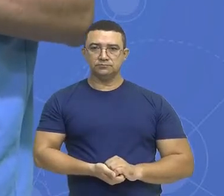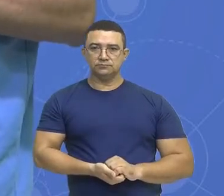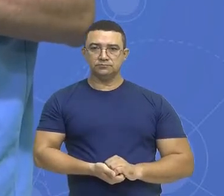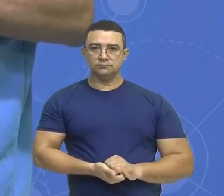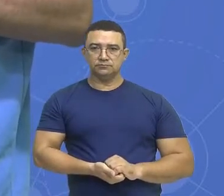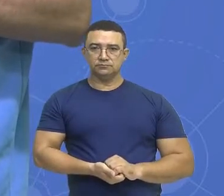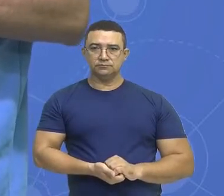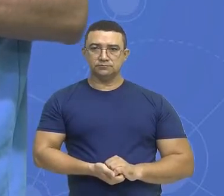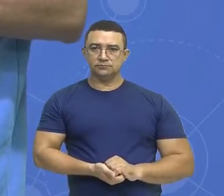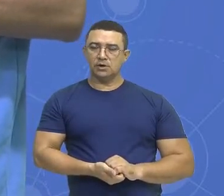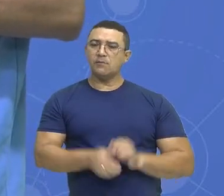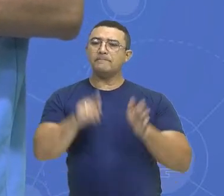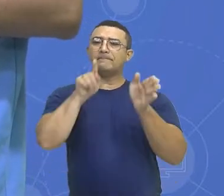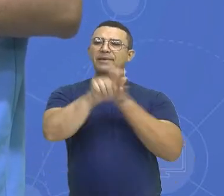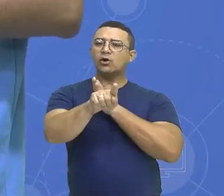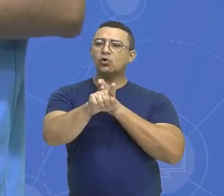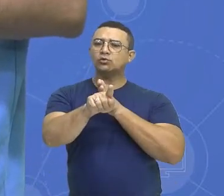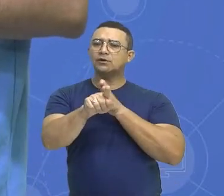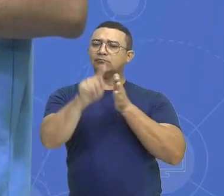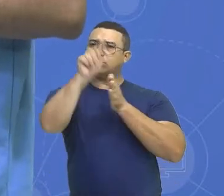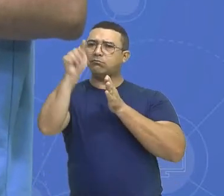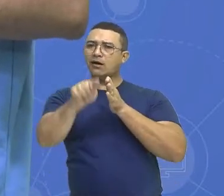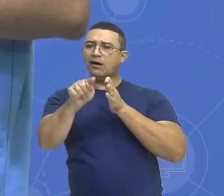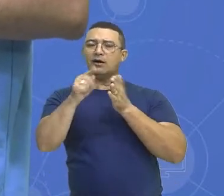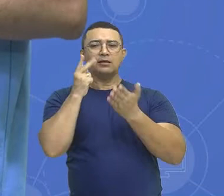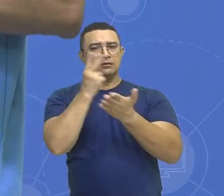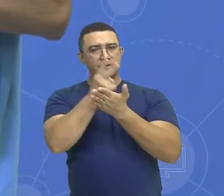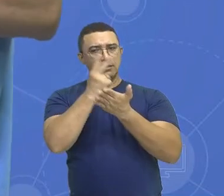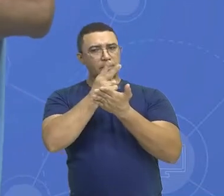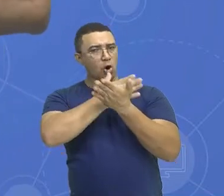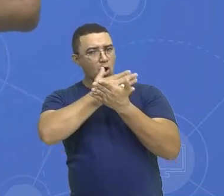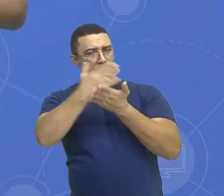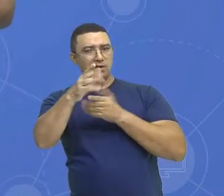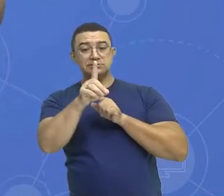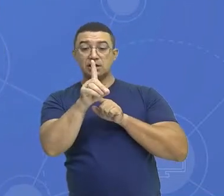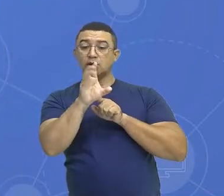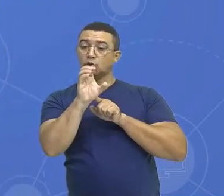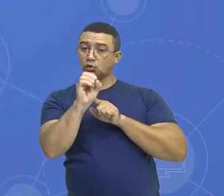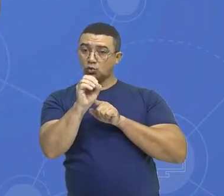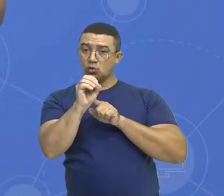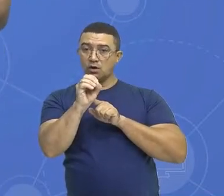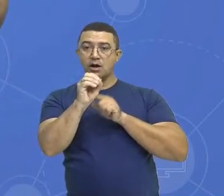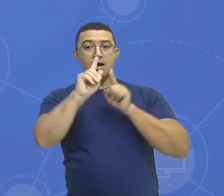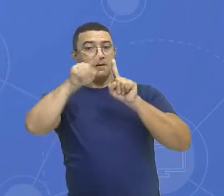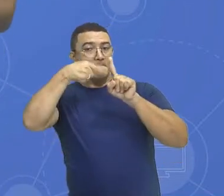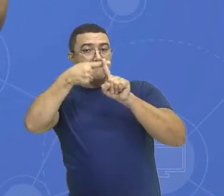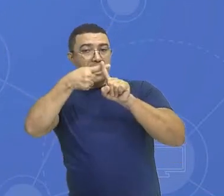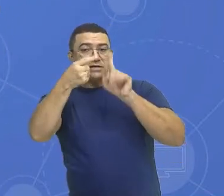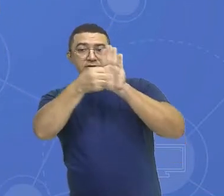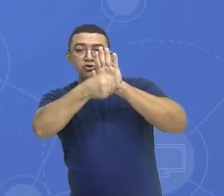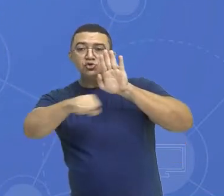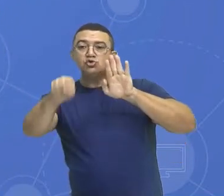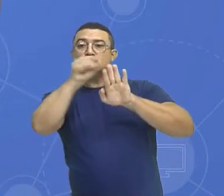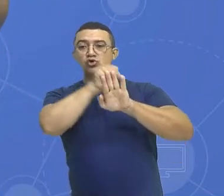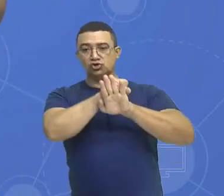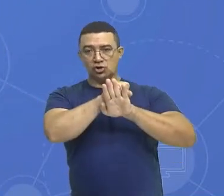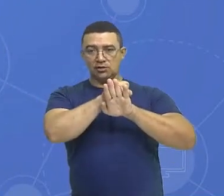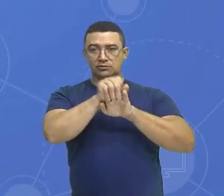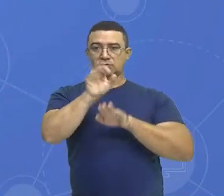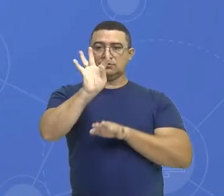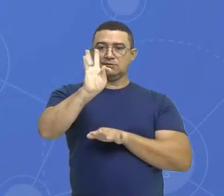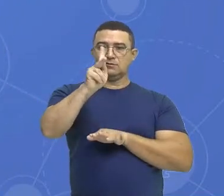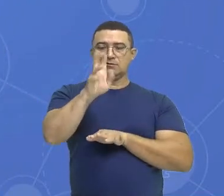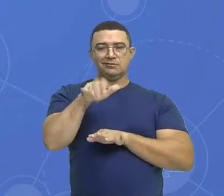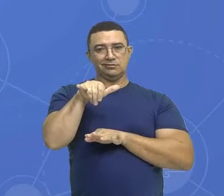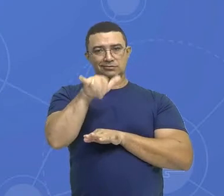Eu sempre vou iniciar então minha pergunta com o verbo auxiliar, depois vem sempre o sujeito, repare que ele não é terceira pessoa do singular